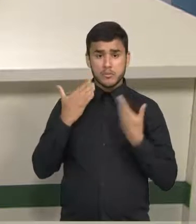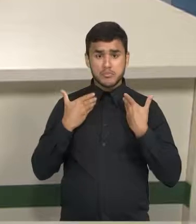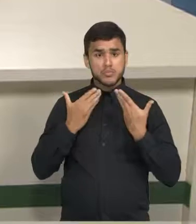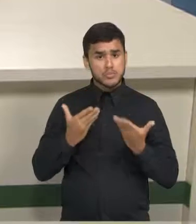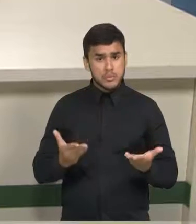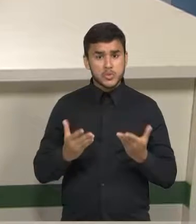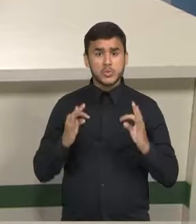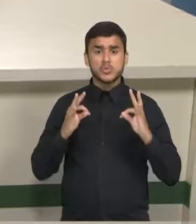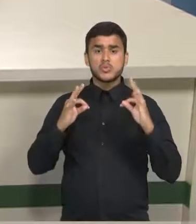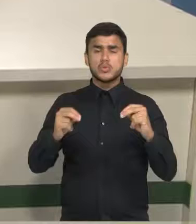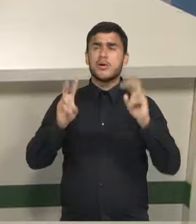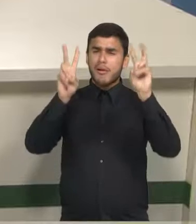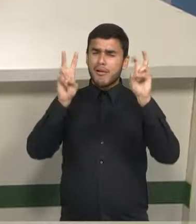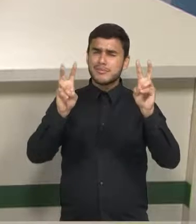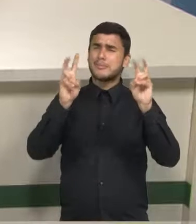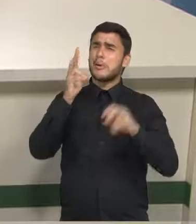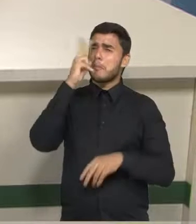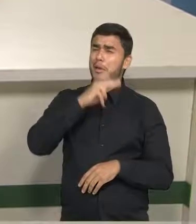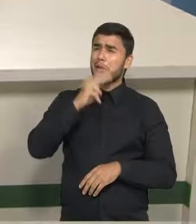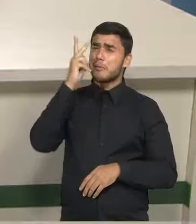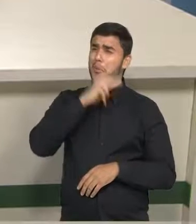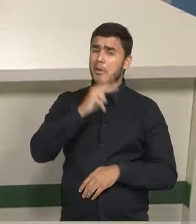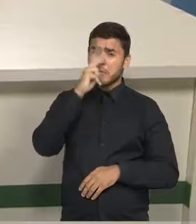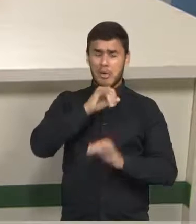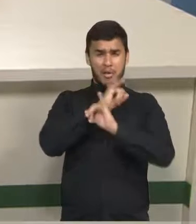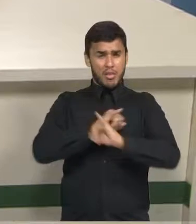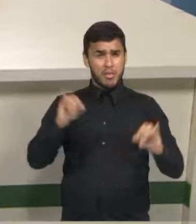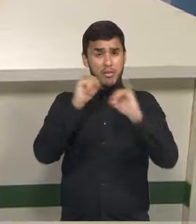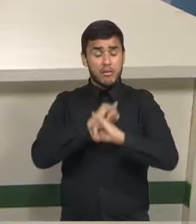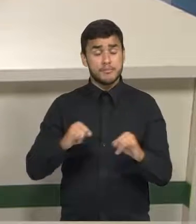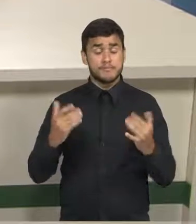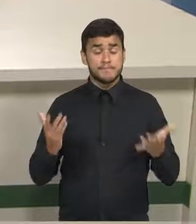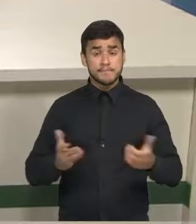somos nós da imprensa. Como cidadão a gente eleitor, fica pautando isso. Pautando.